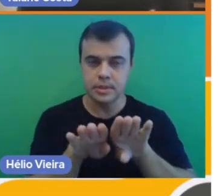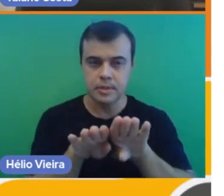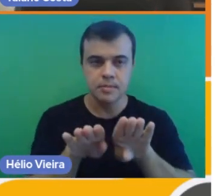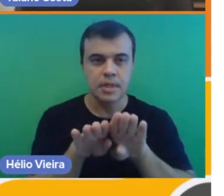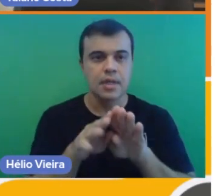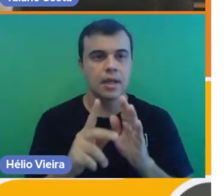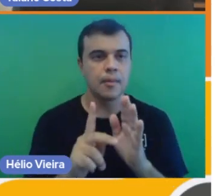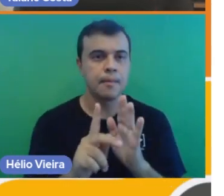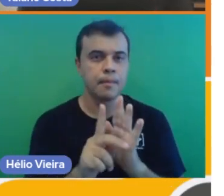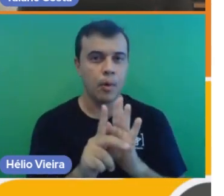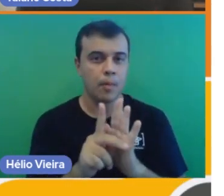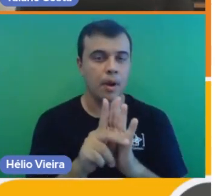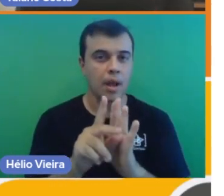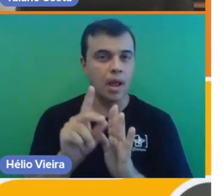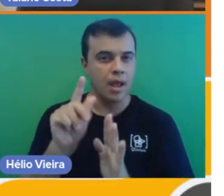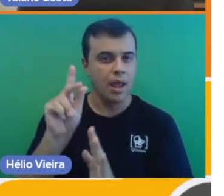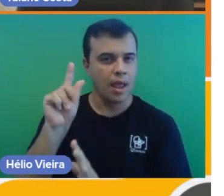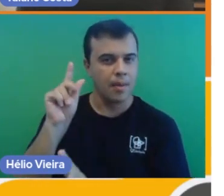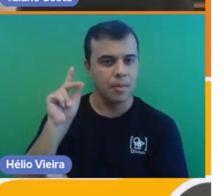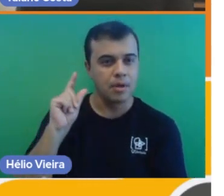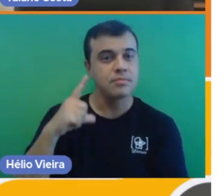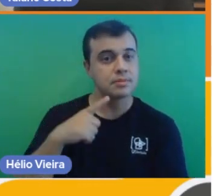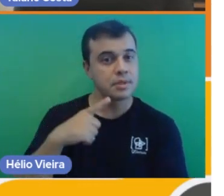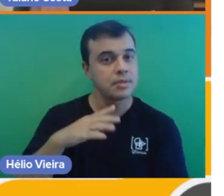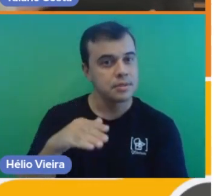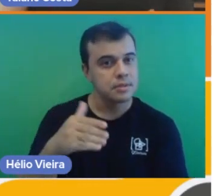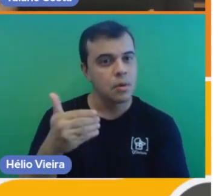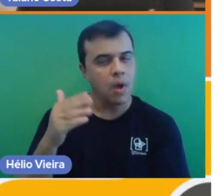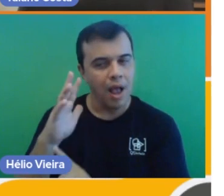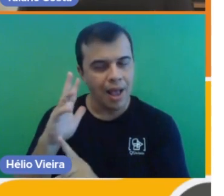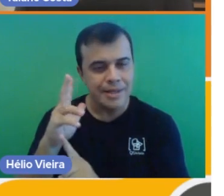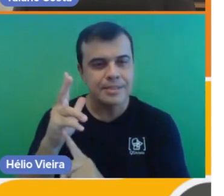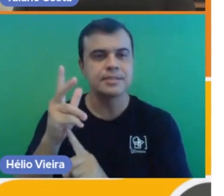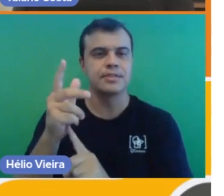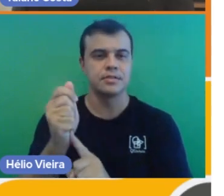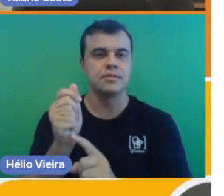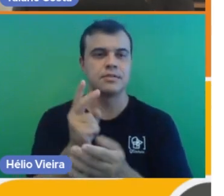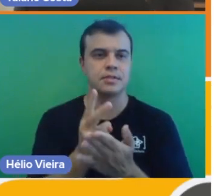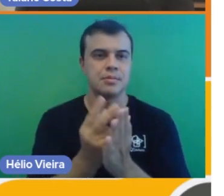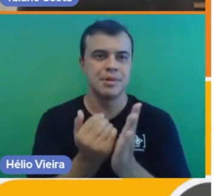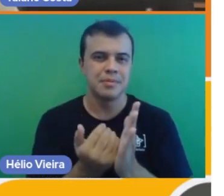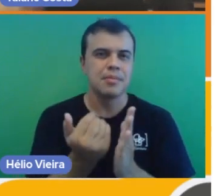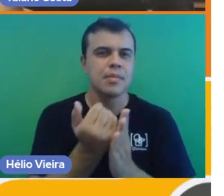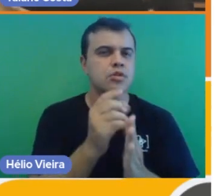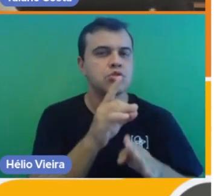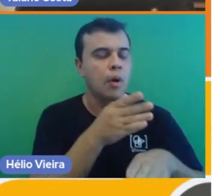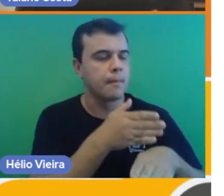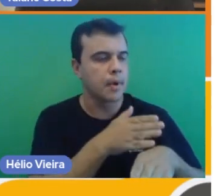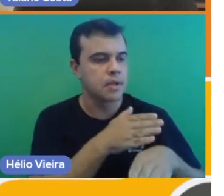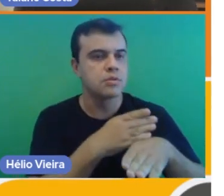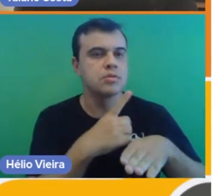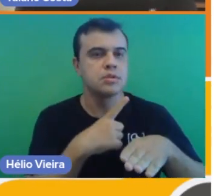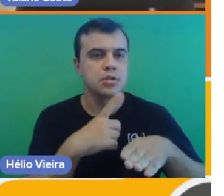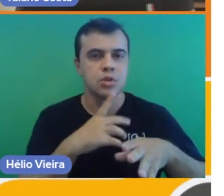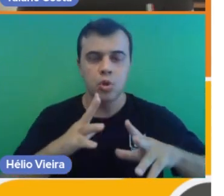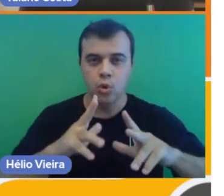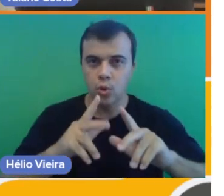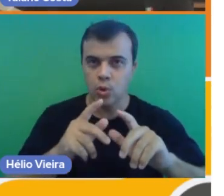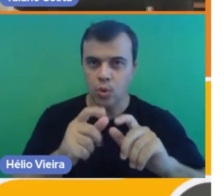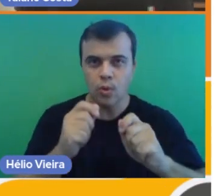uma determinada época. Então, a arte vai muito além da prática, né? Tem